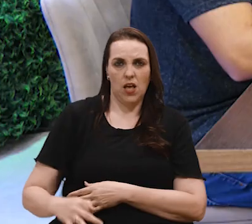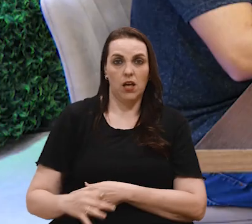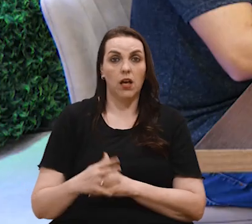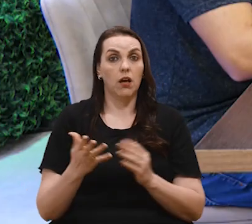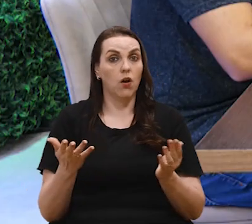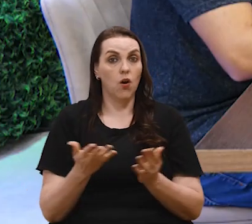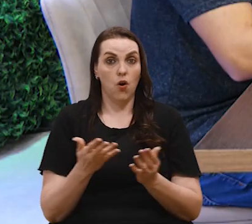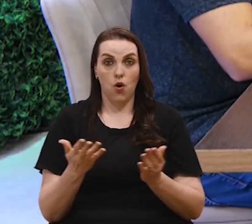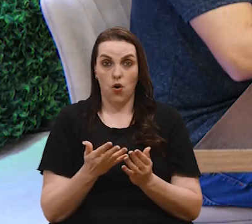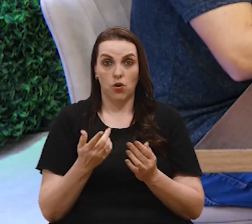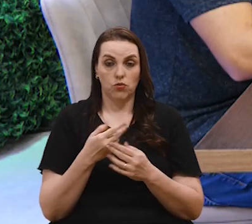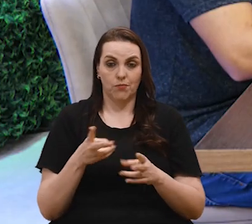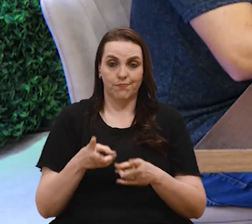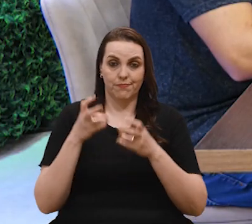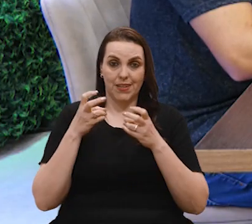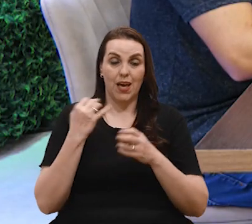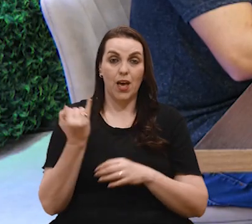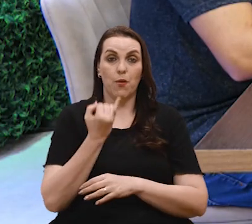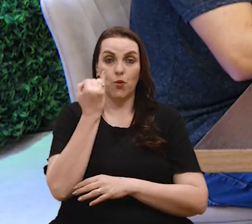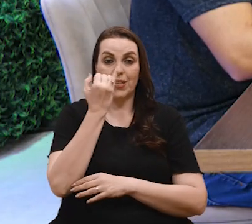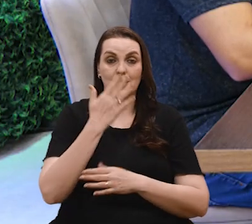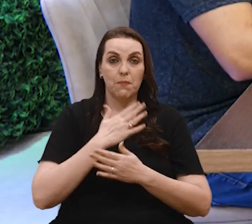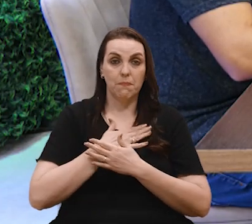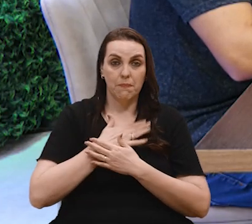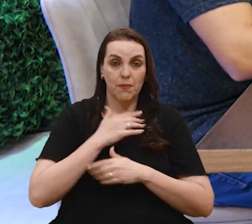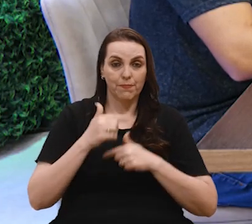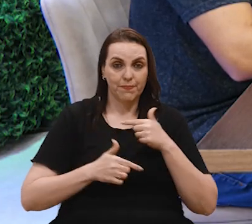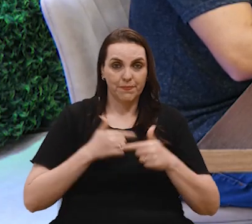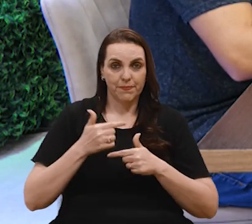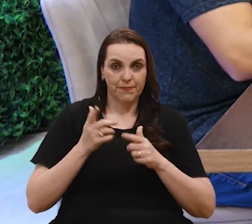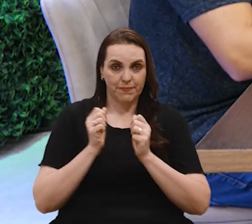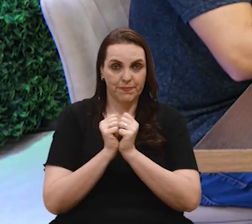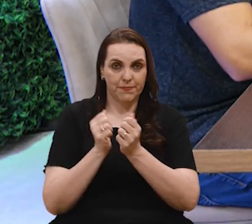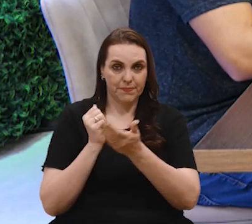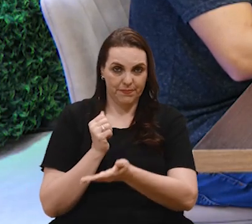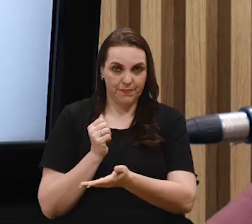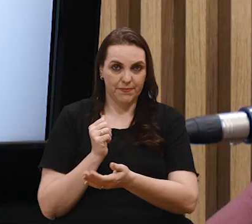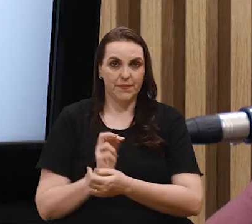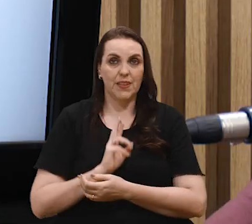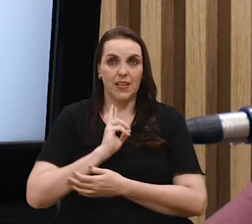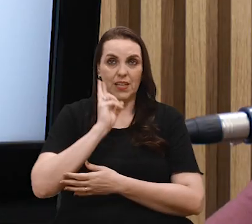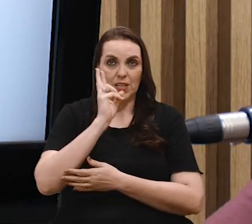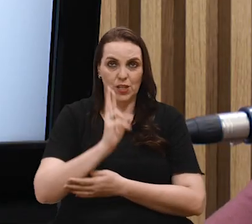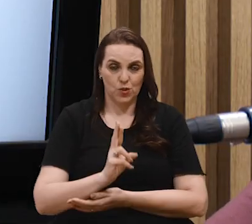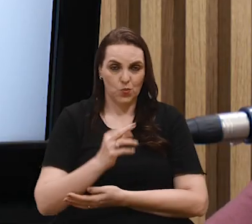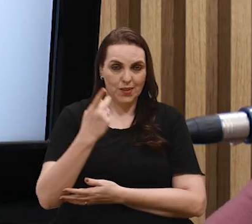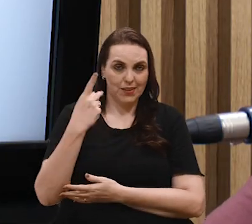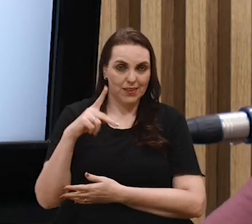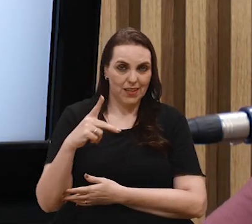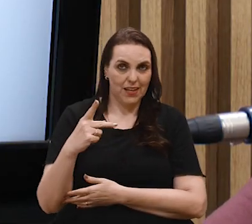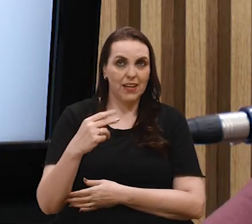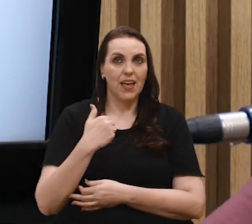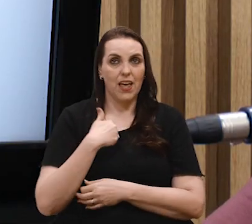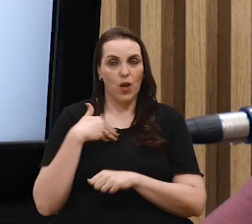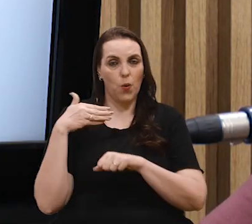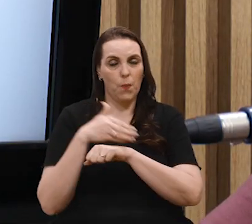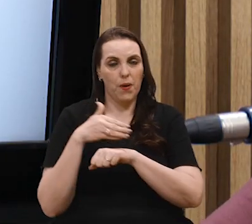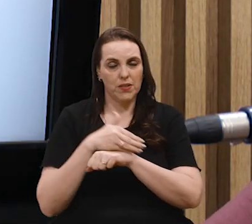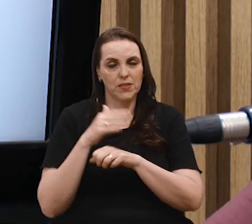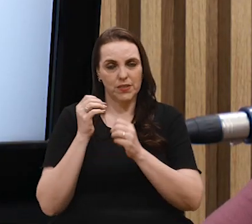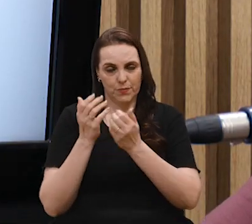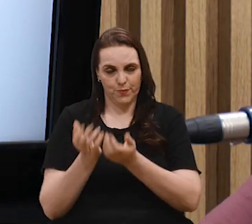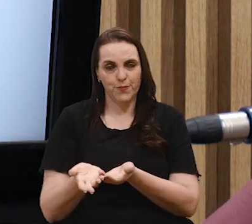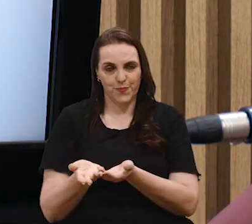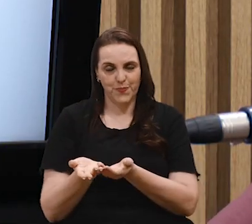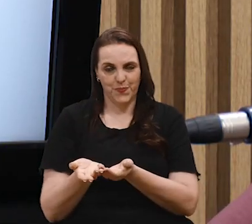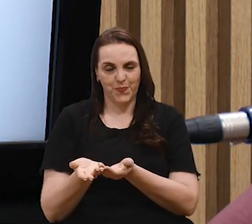lesionado. E hoje eu vejo a importância do meu trabalho com ele. O resultado que ele tem, e eu sei que eu faço parte